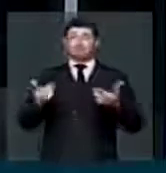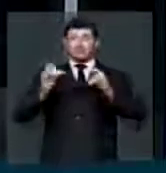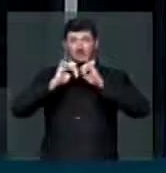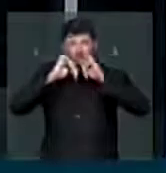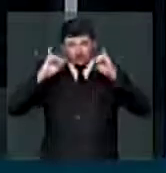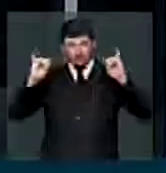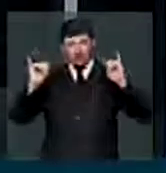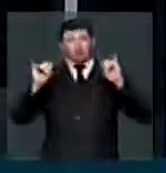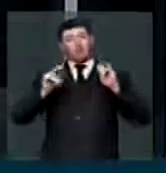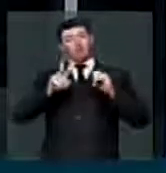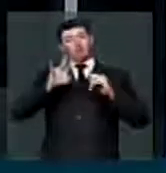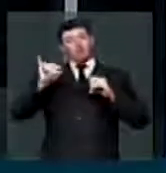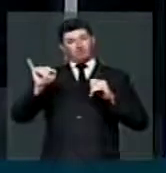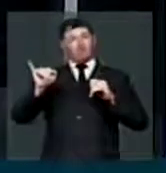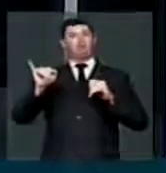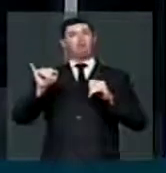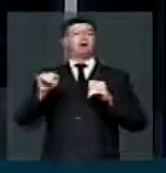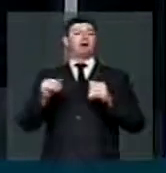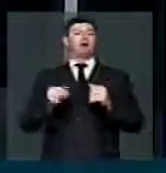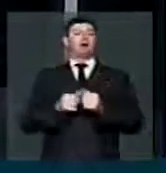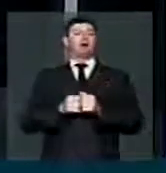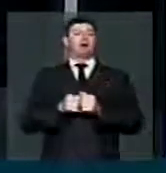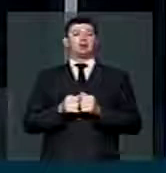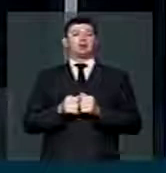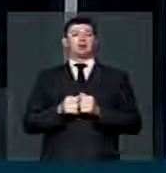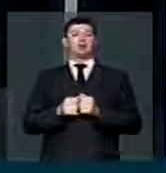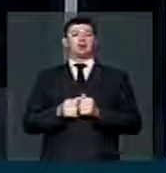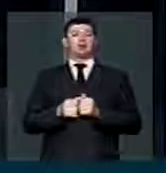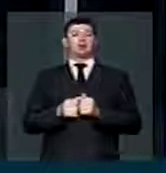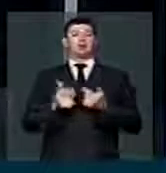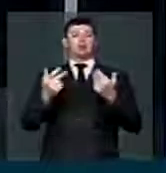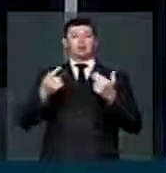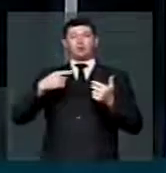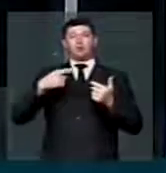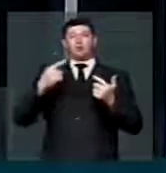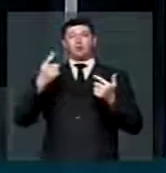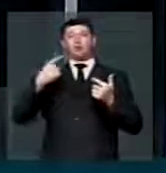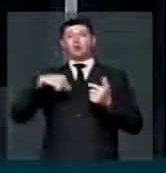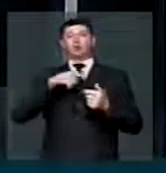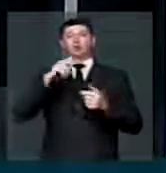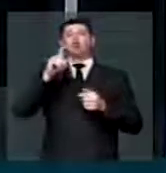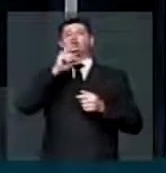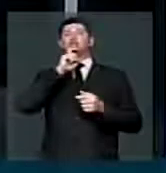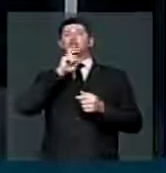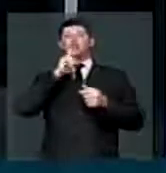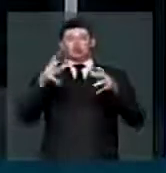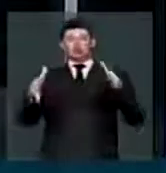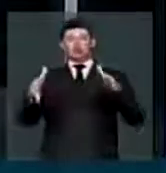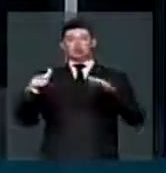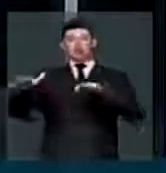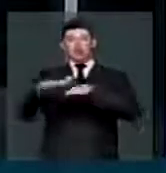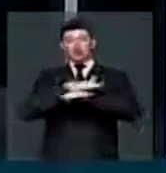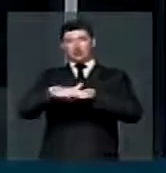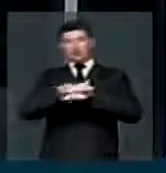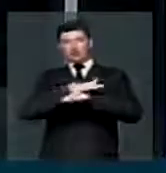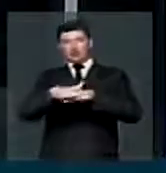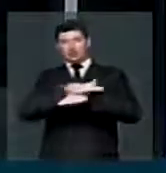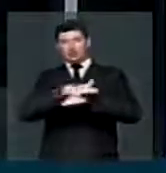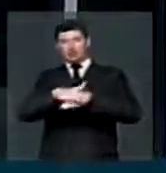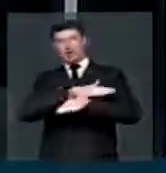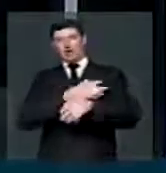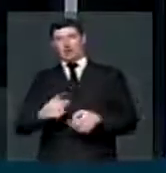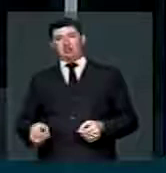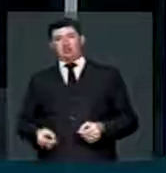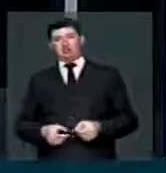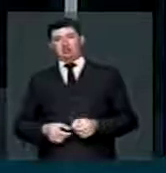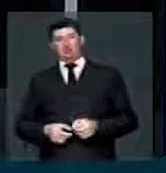campanhas serão como nós enxugarmos o gelo, chover no molhado,